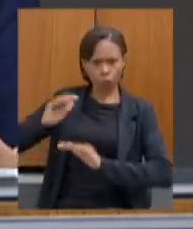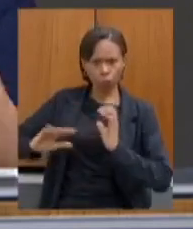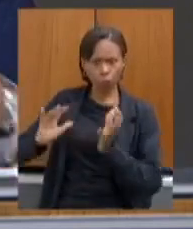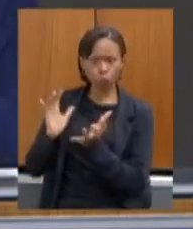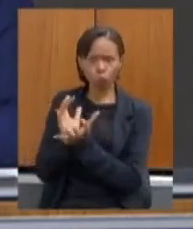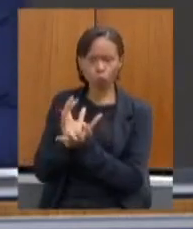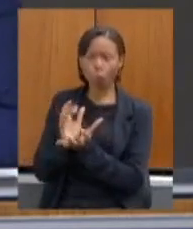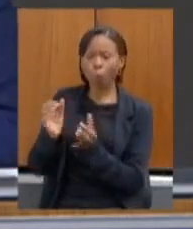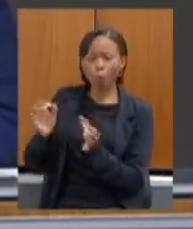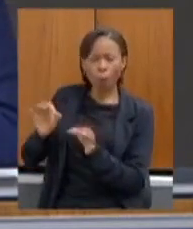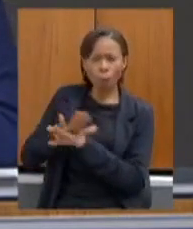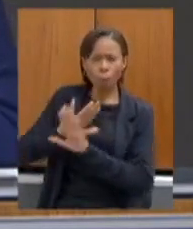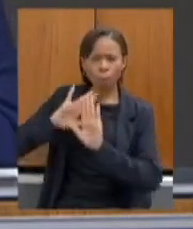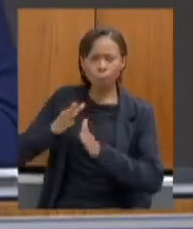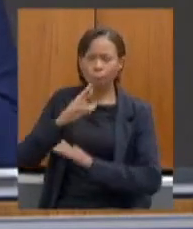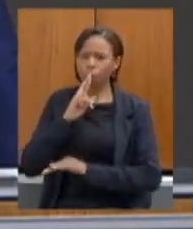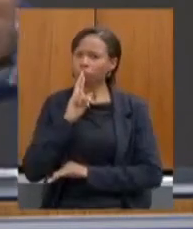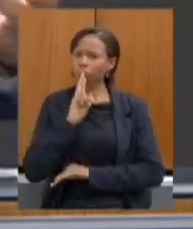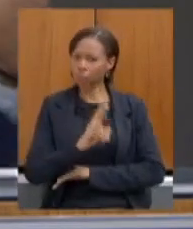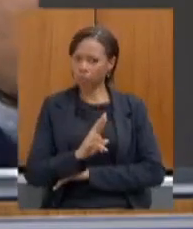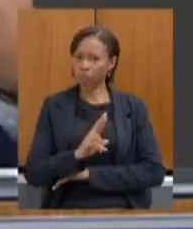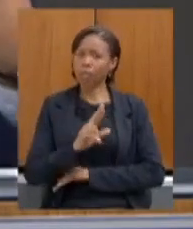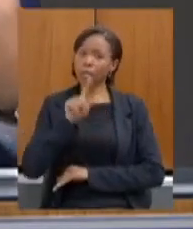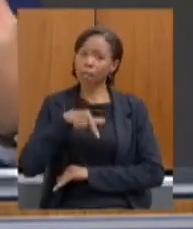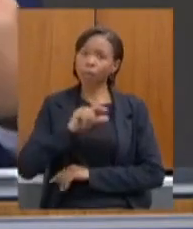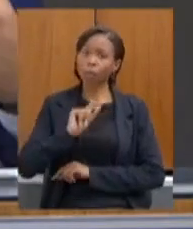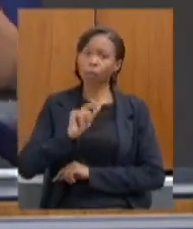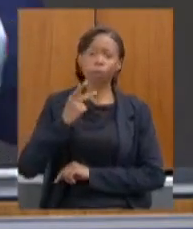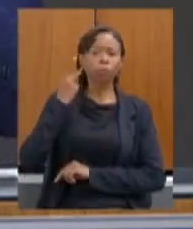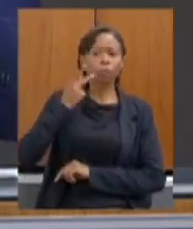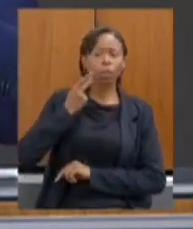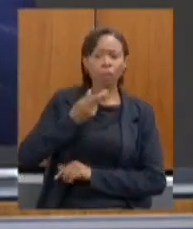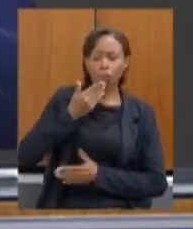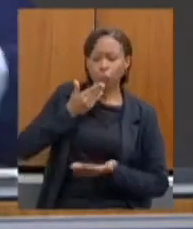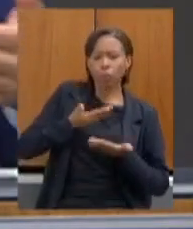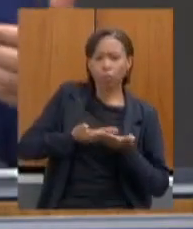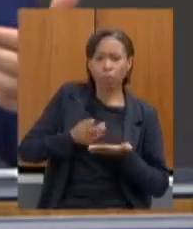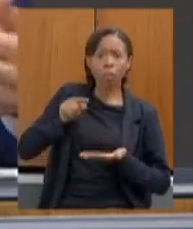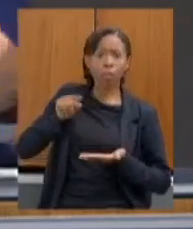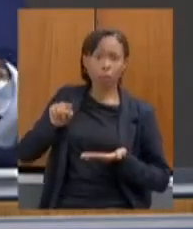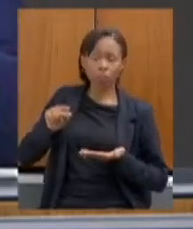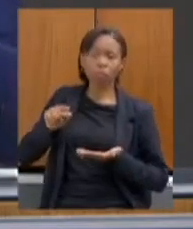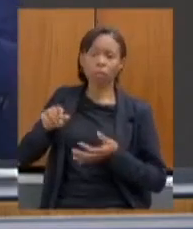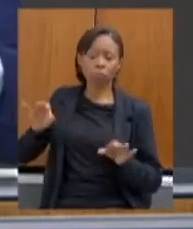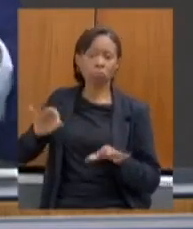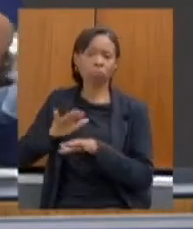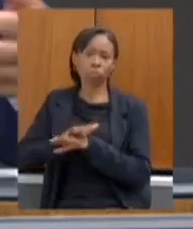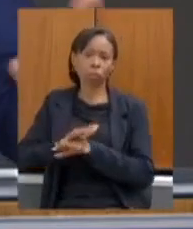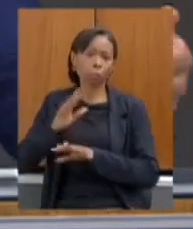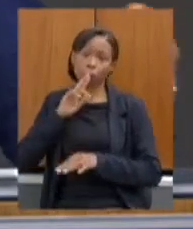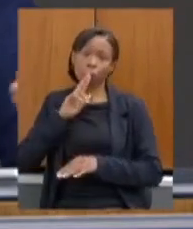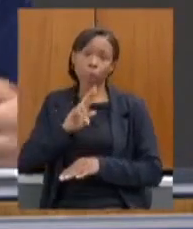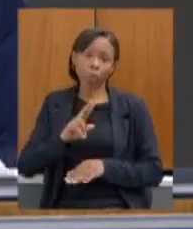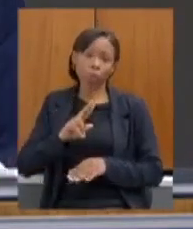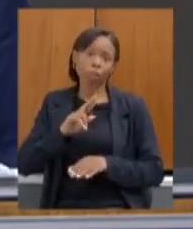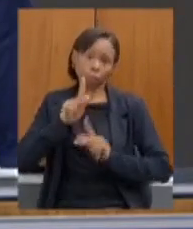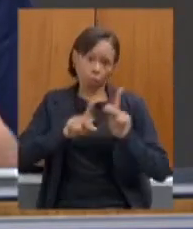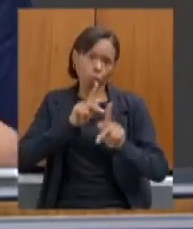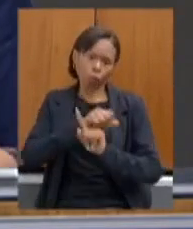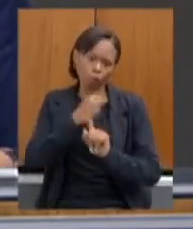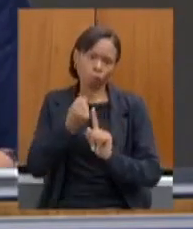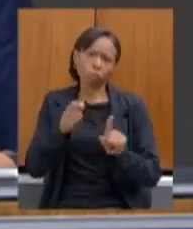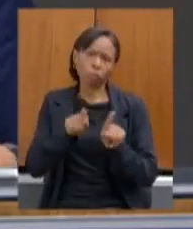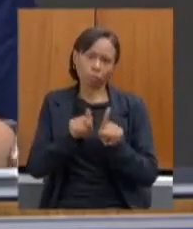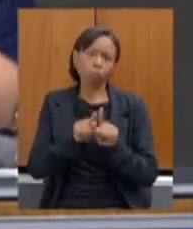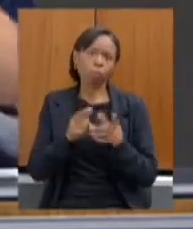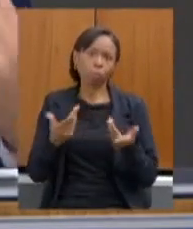ferramenta formal de comunicação dos parlamentares e da sociedade, de modo geral, dos cidadãos de Minas Gerais, com o